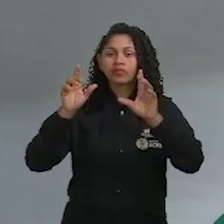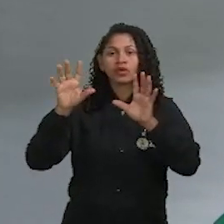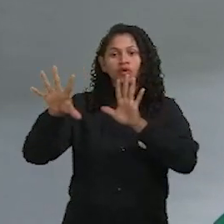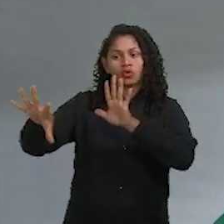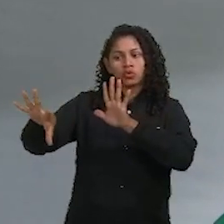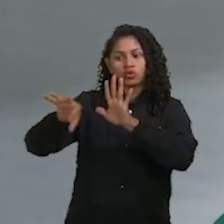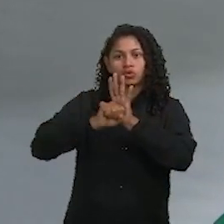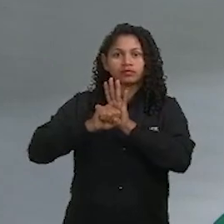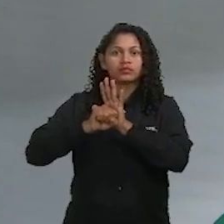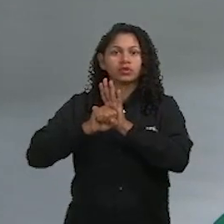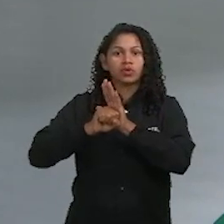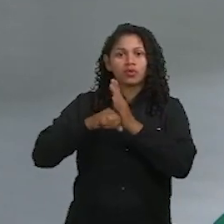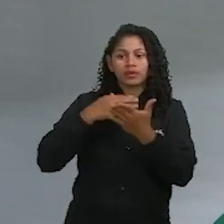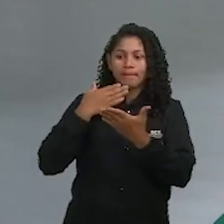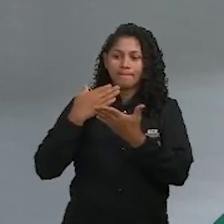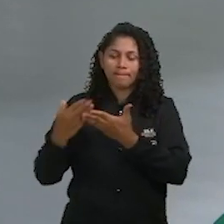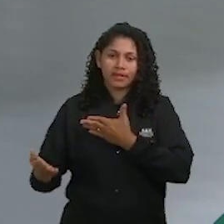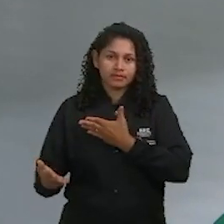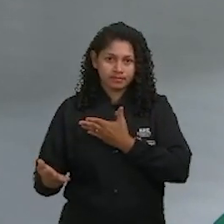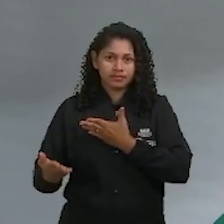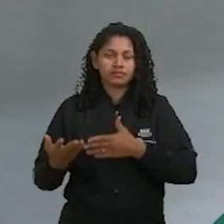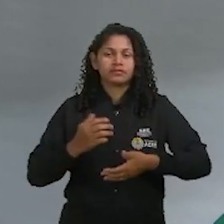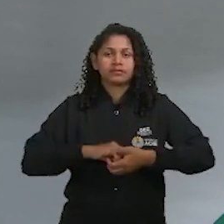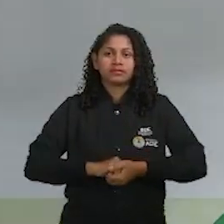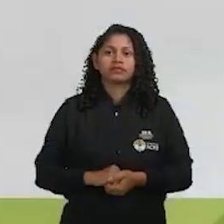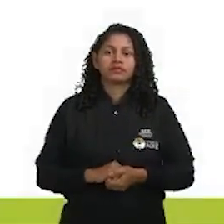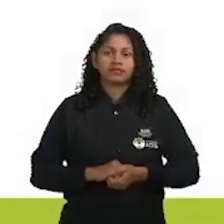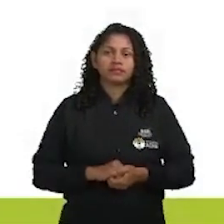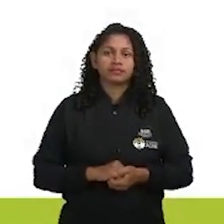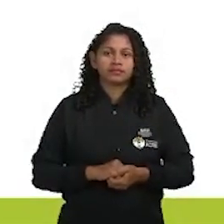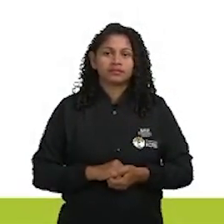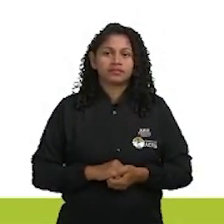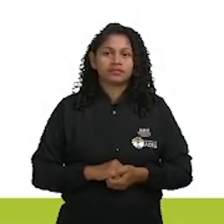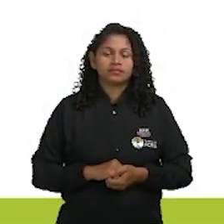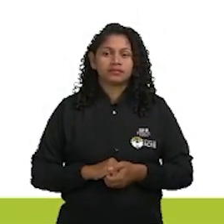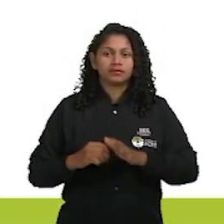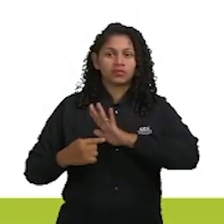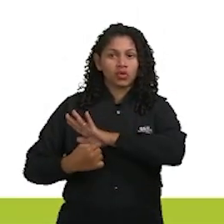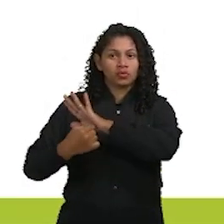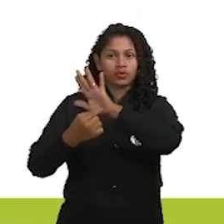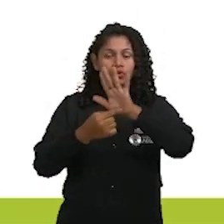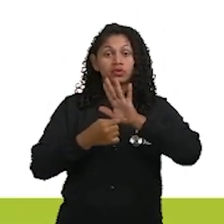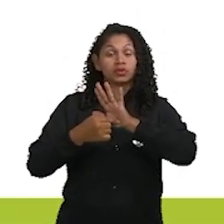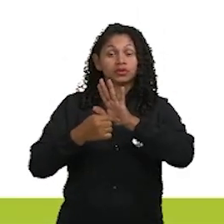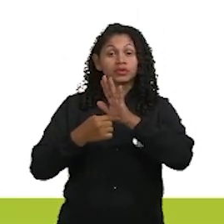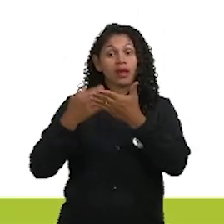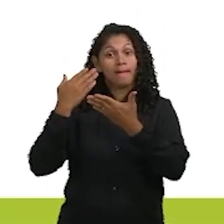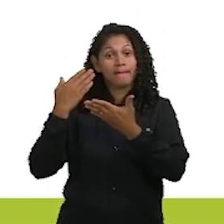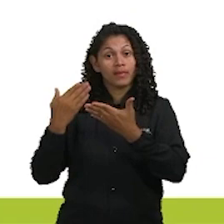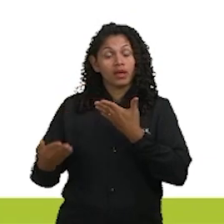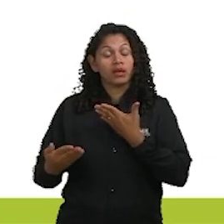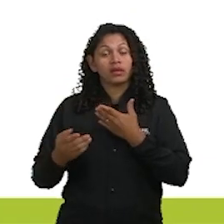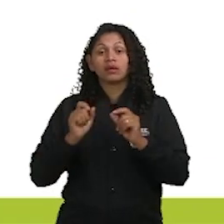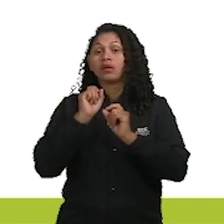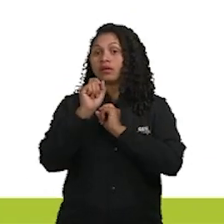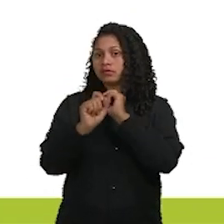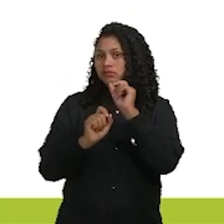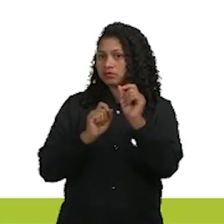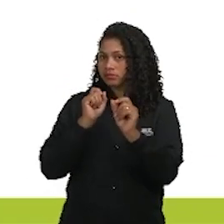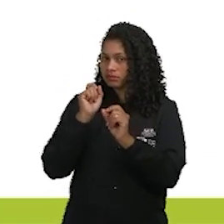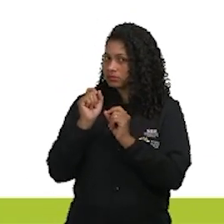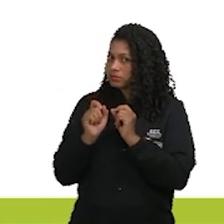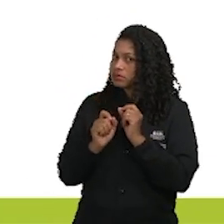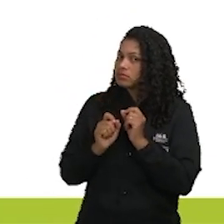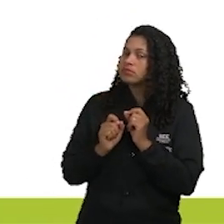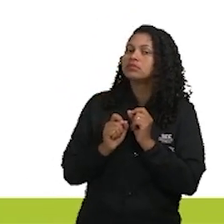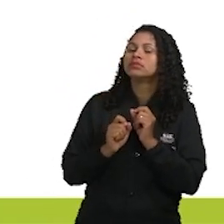ou da oxidação. No caso aqui, eu estou mostrando a oxidação para vocês. Se vocês analisarem no